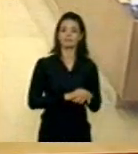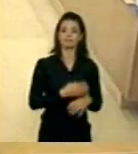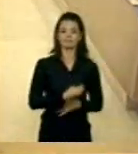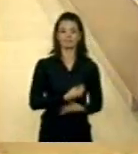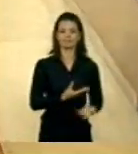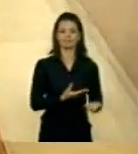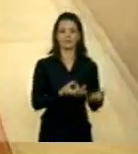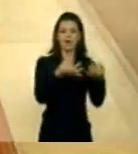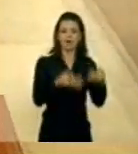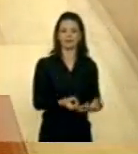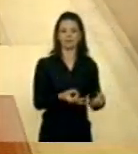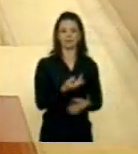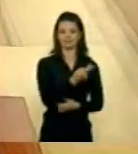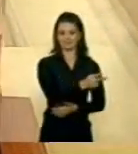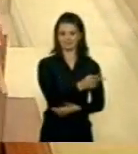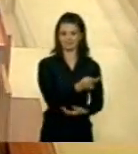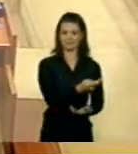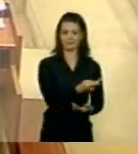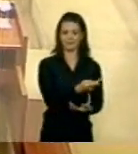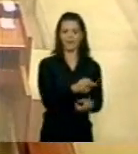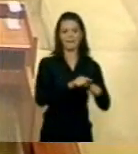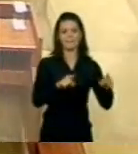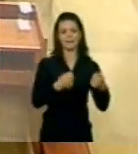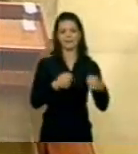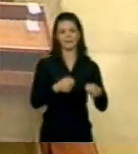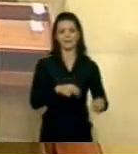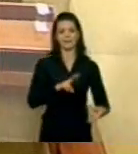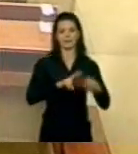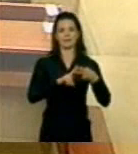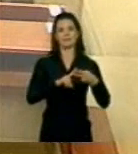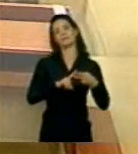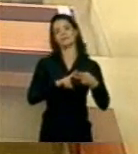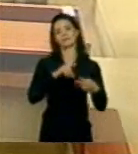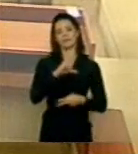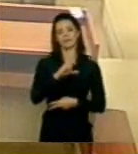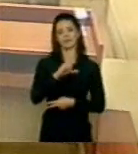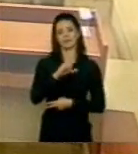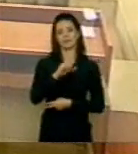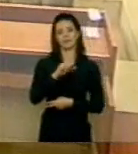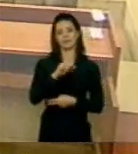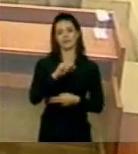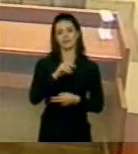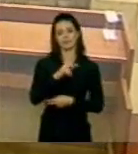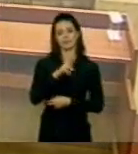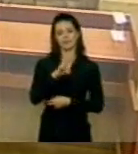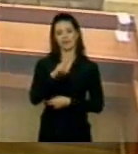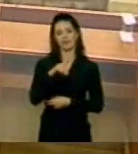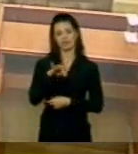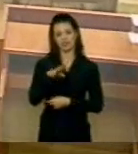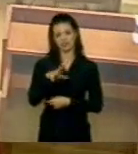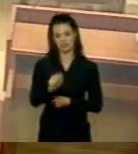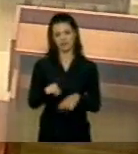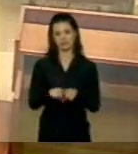medidas acautelatórias, a exemplo da prisão preventiva e do comparecimento periódico em juízo. A